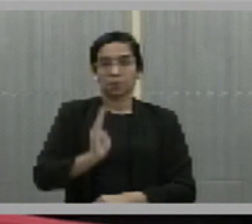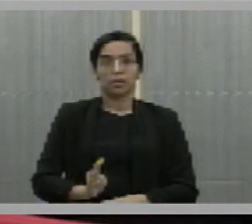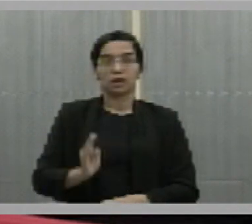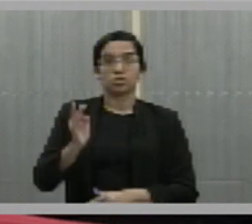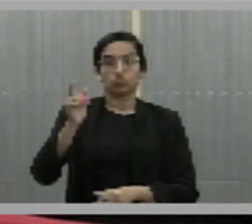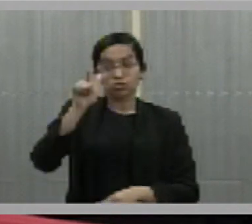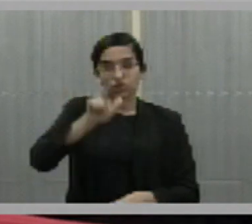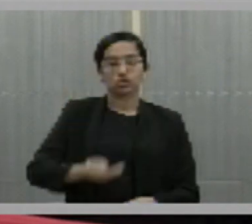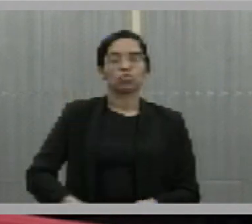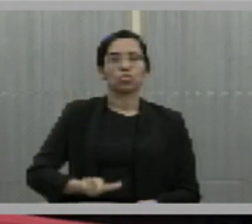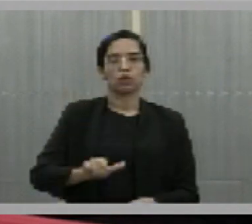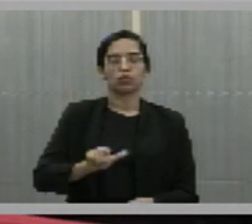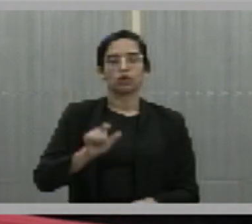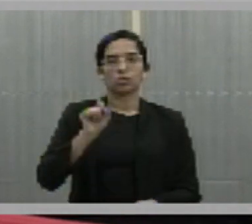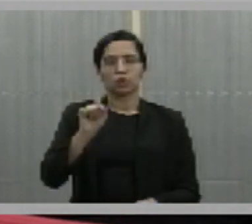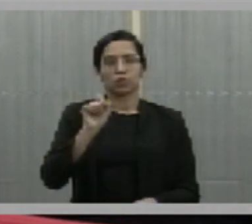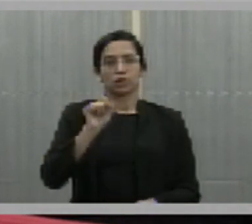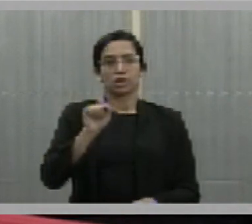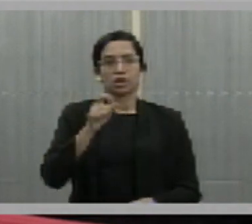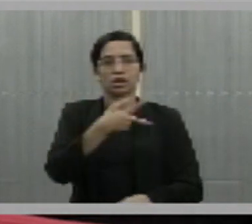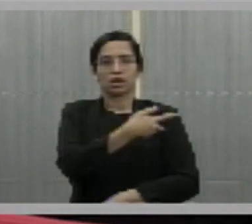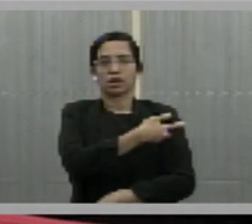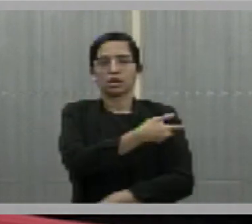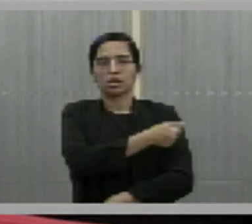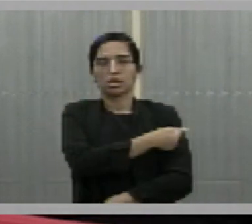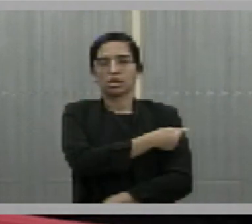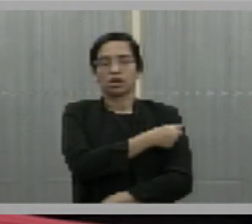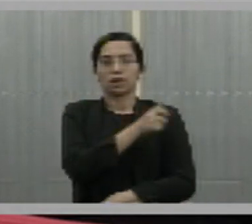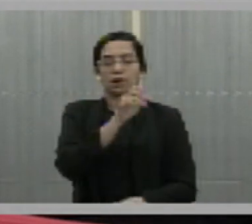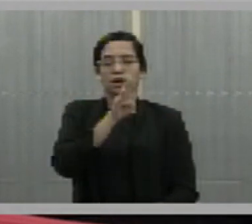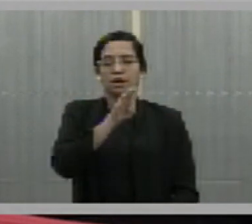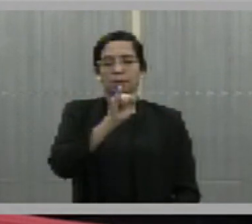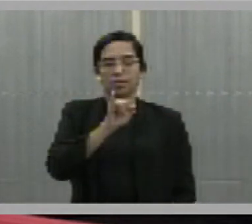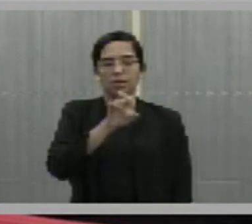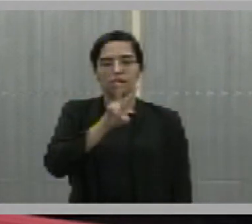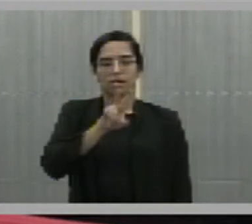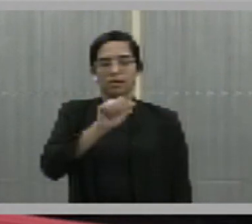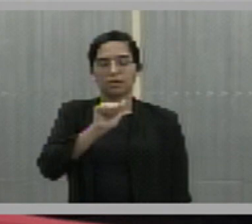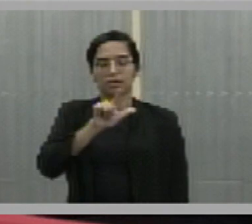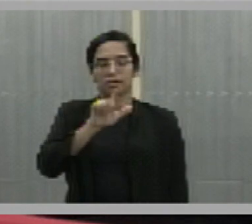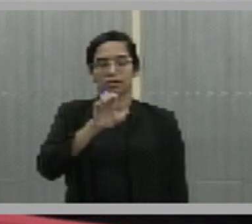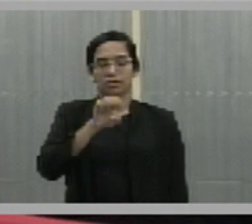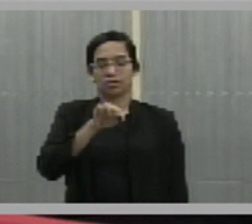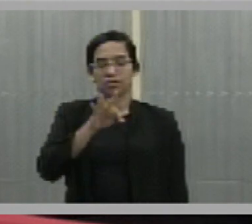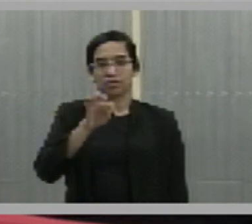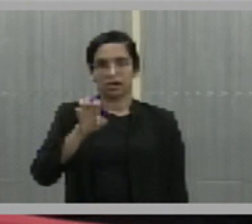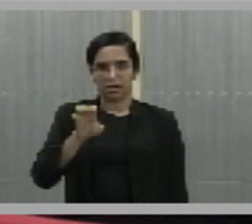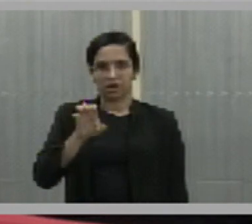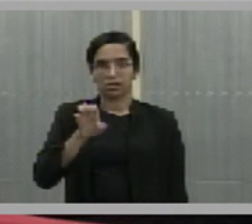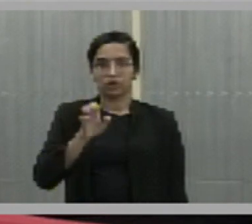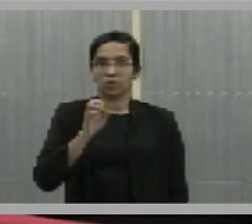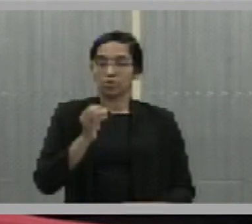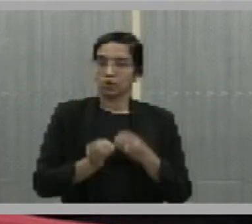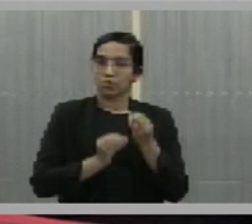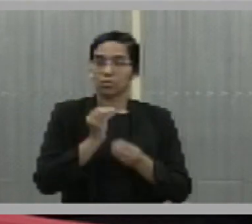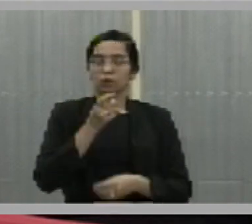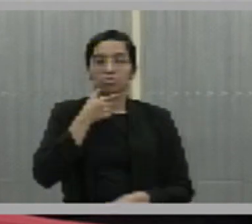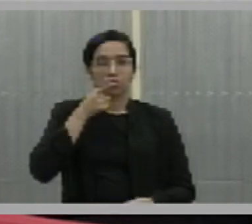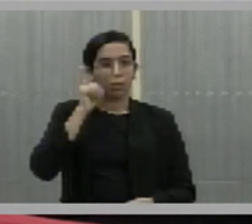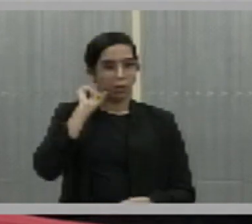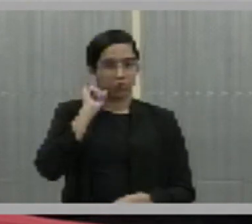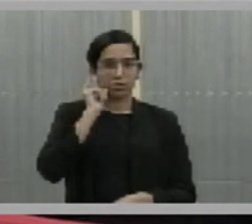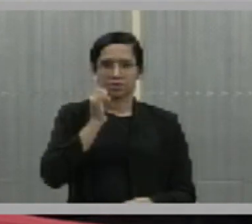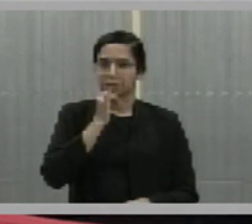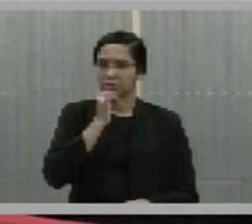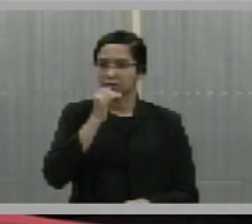à aplicação da vacina bivalente. E olha que exemplo diferente nós tivemos ontem, que deve ser